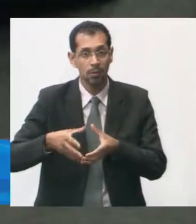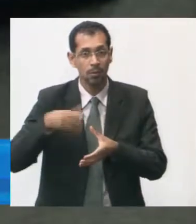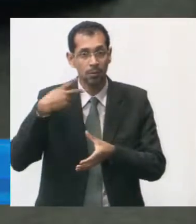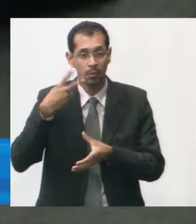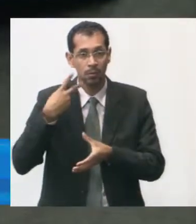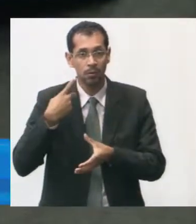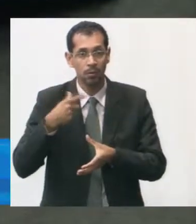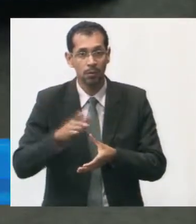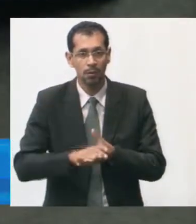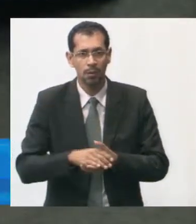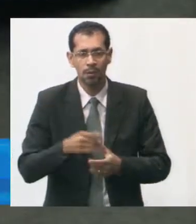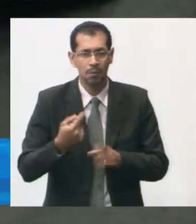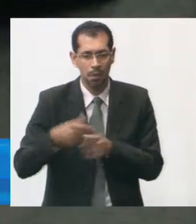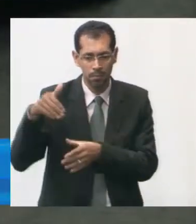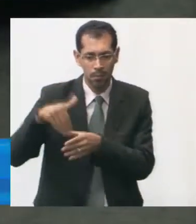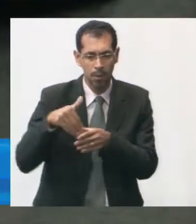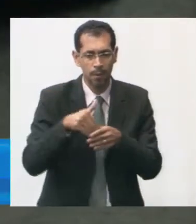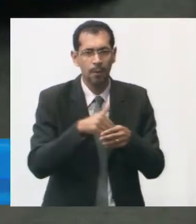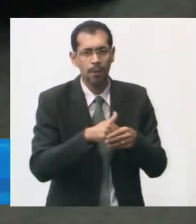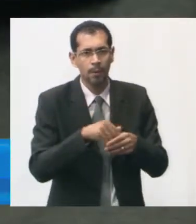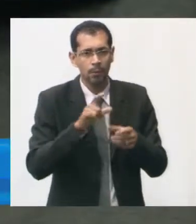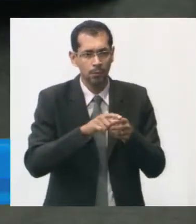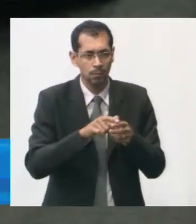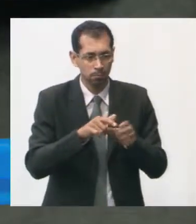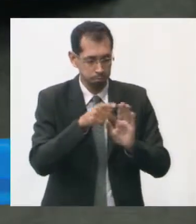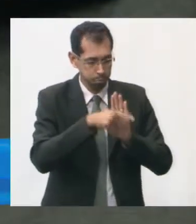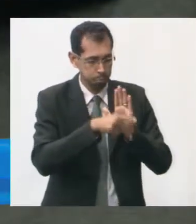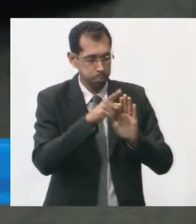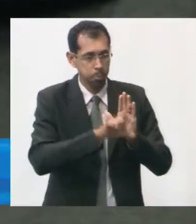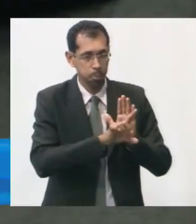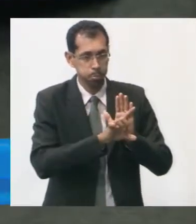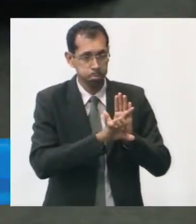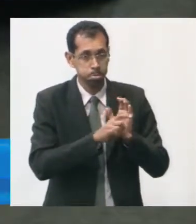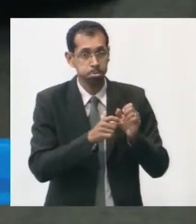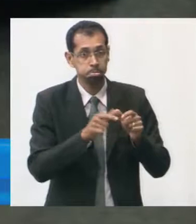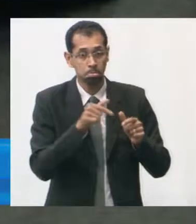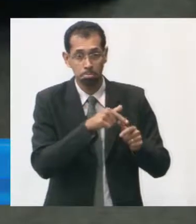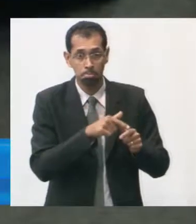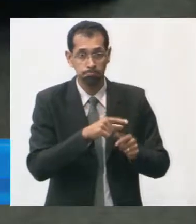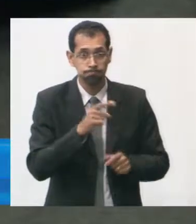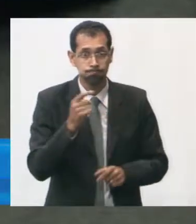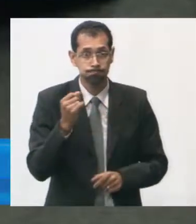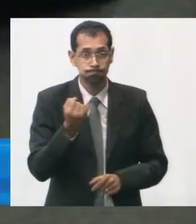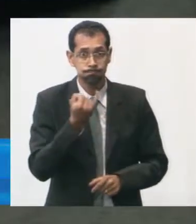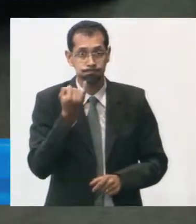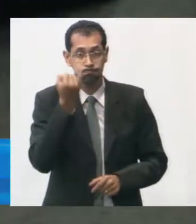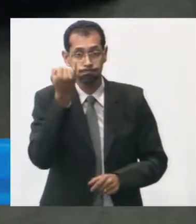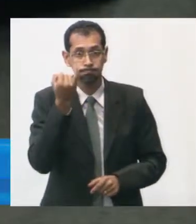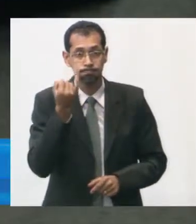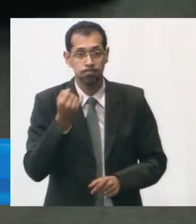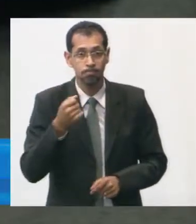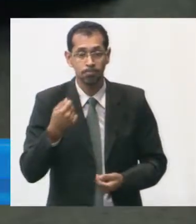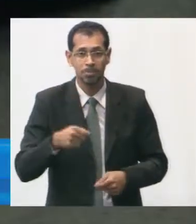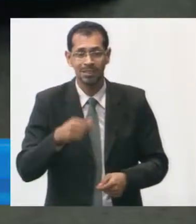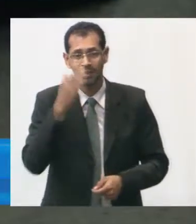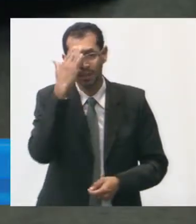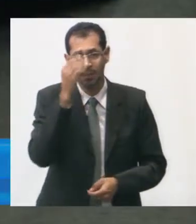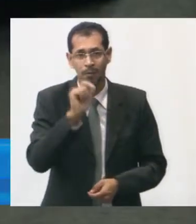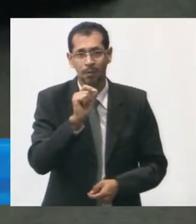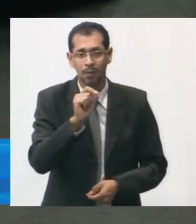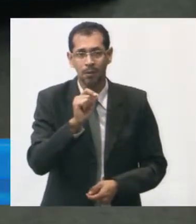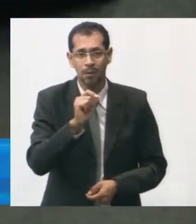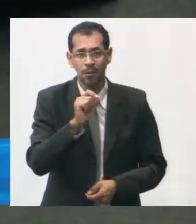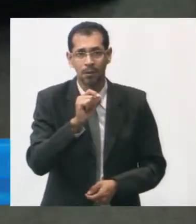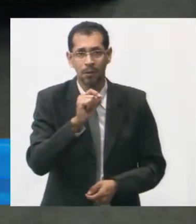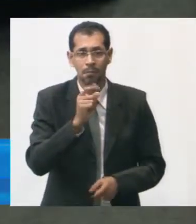complexidade. Primeiro precisamos entender para que serve a CDV na cidade de Vitória. Se é uma